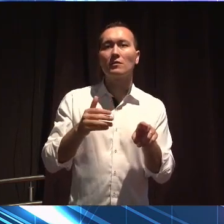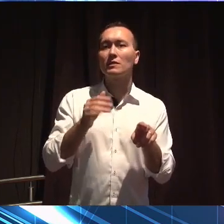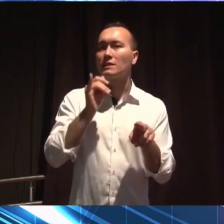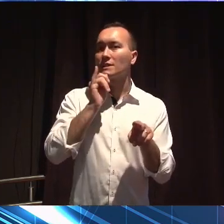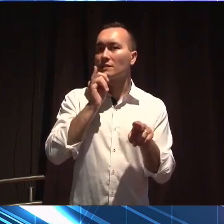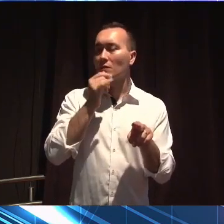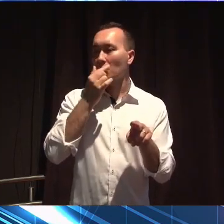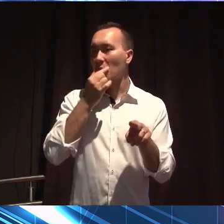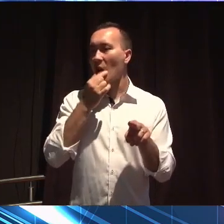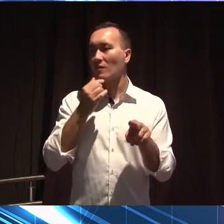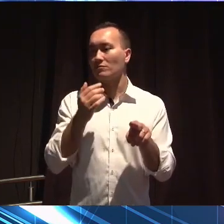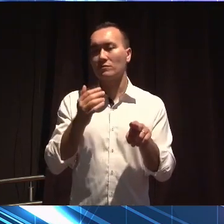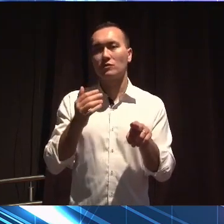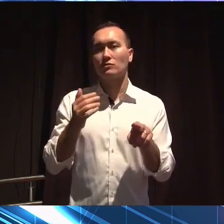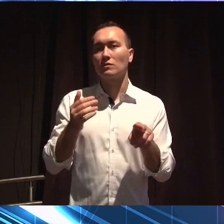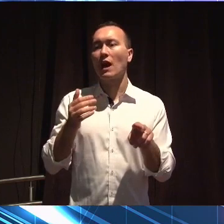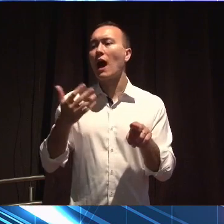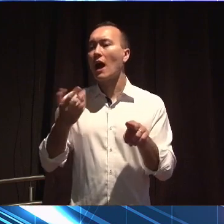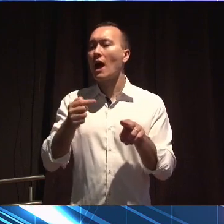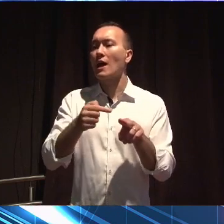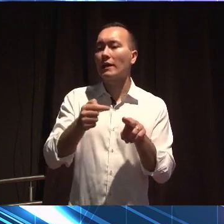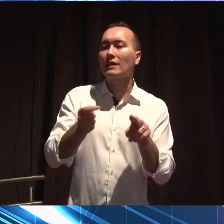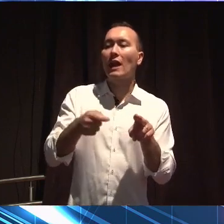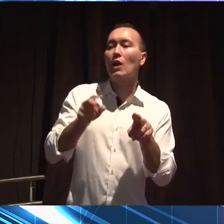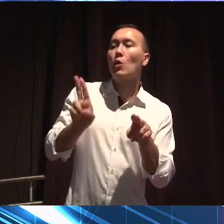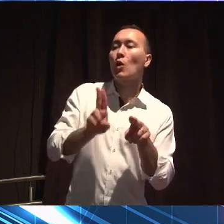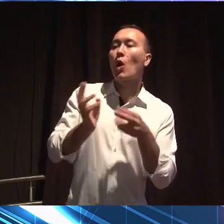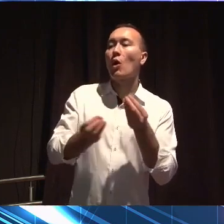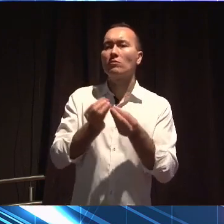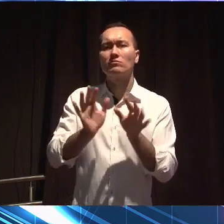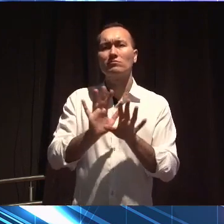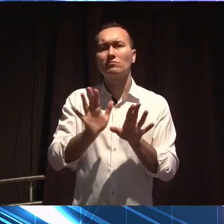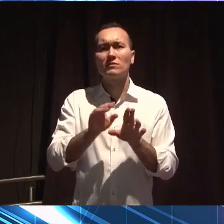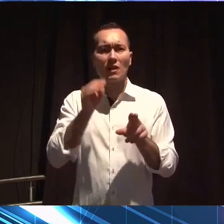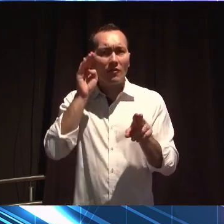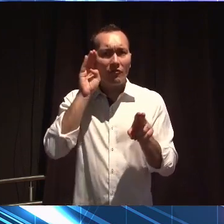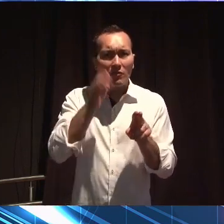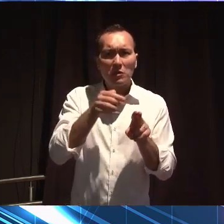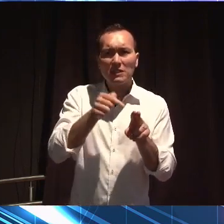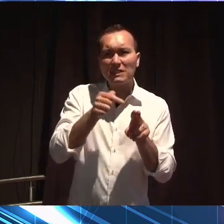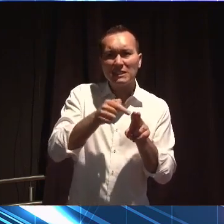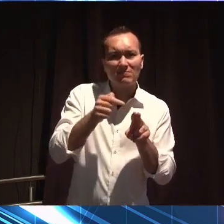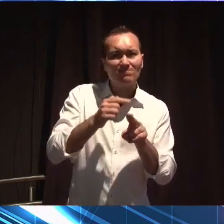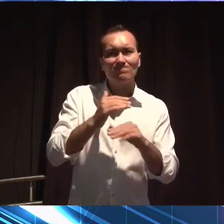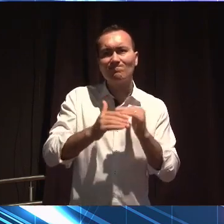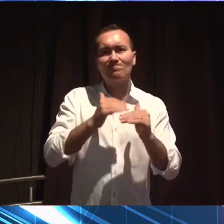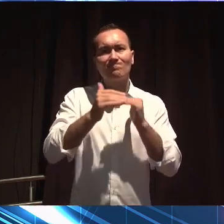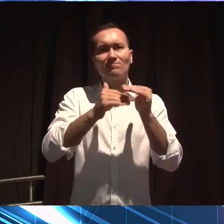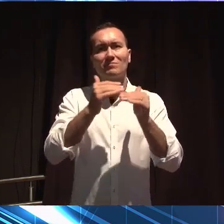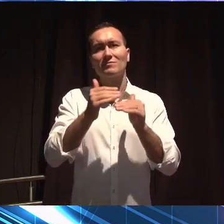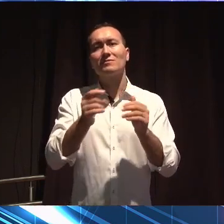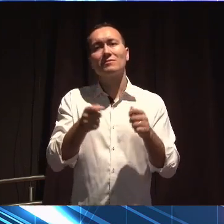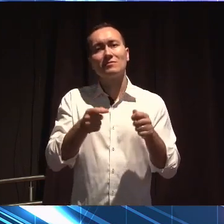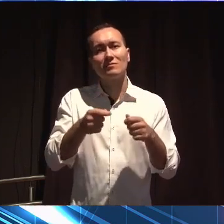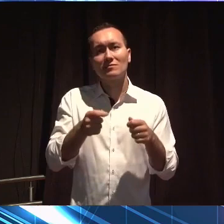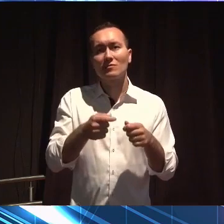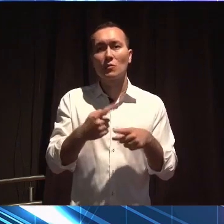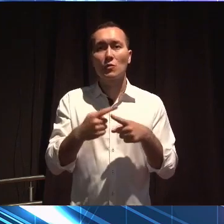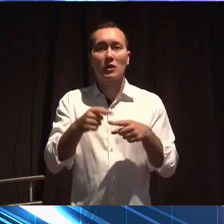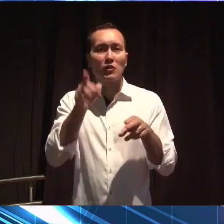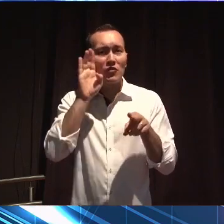É essa a provocação que o Michael Porter traz para a gente. Então, não interessa qual seja o seu ramo de atuação. Na